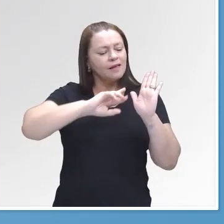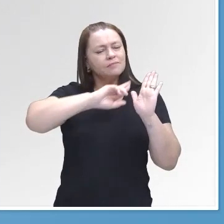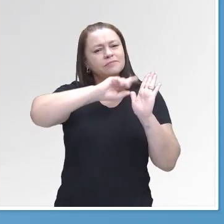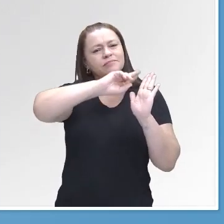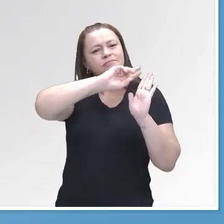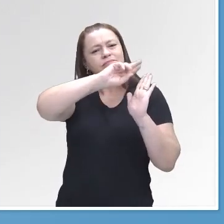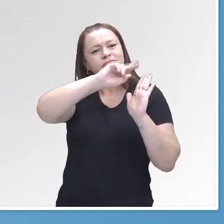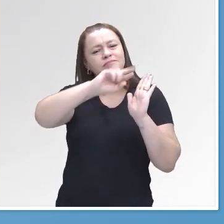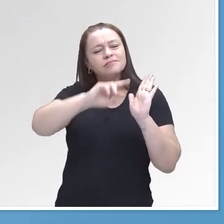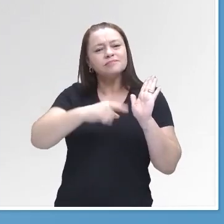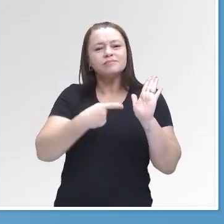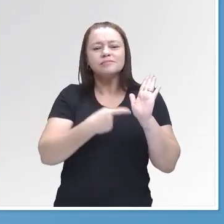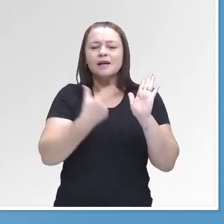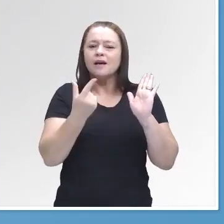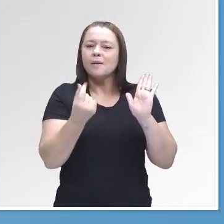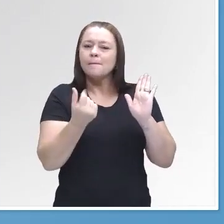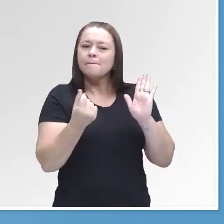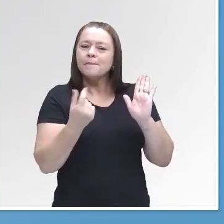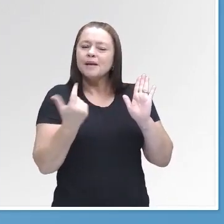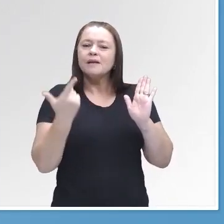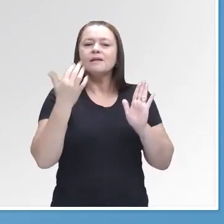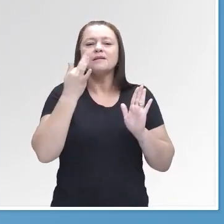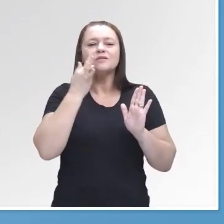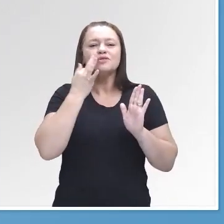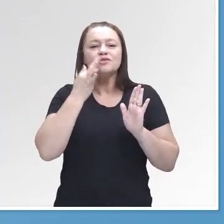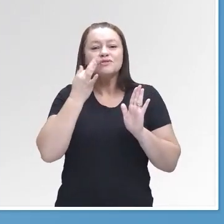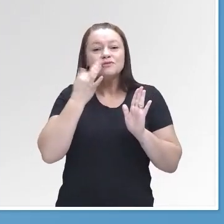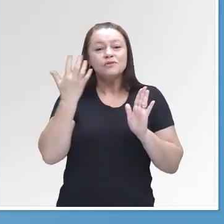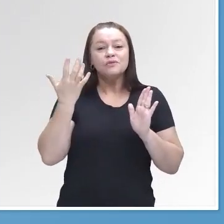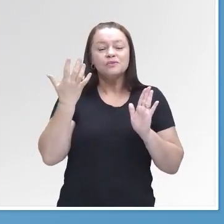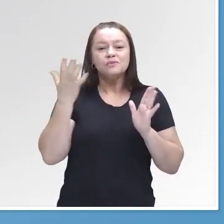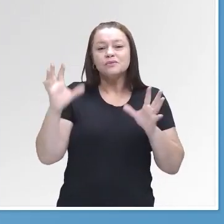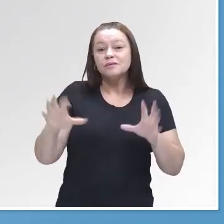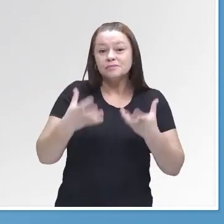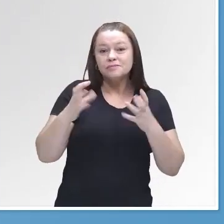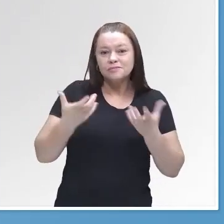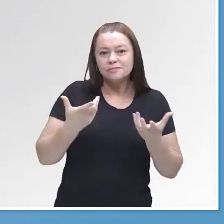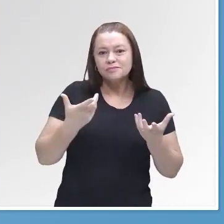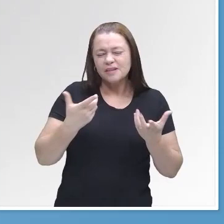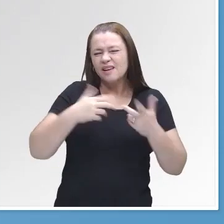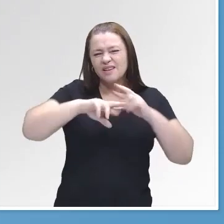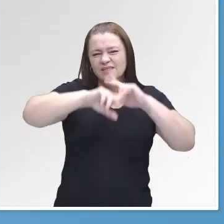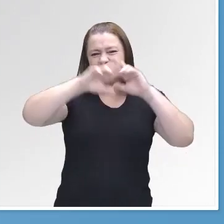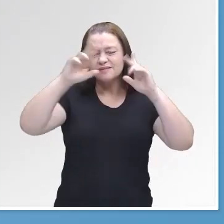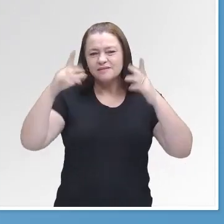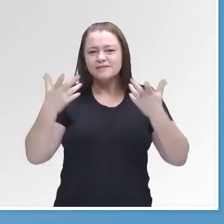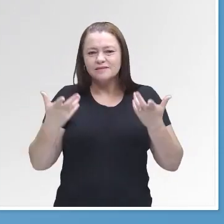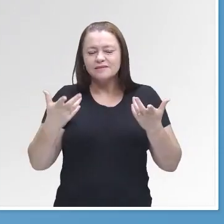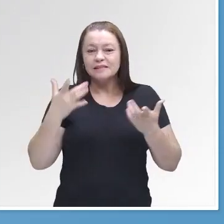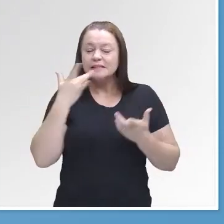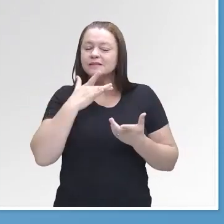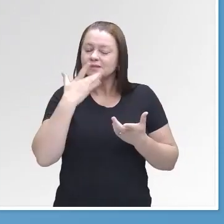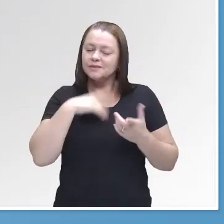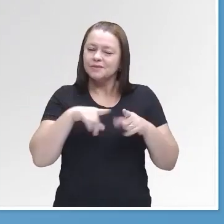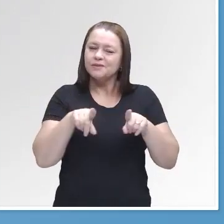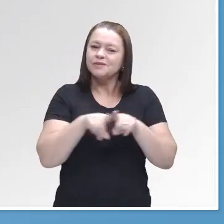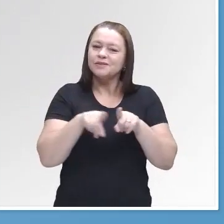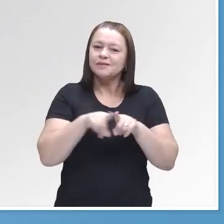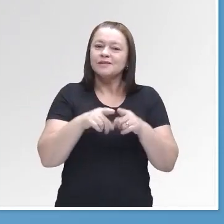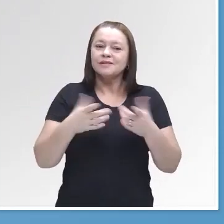com propagandas de frutas e legumes e outras coisas mais gostosas também.